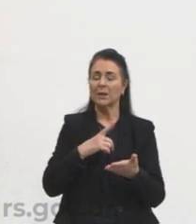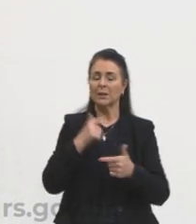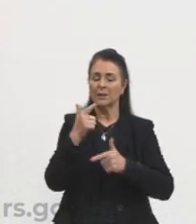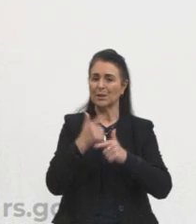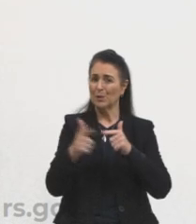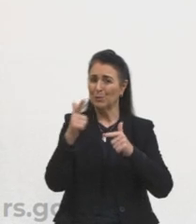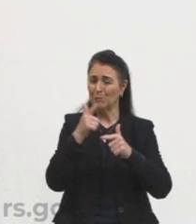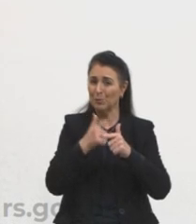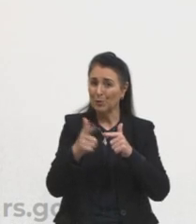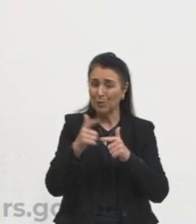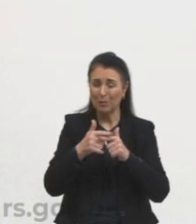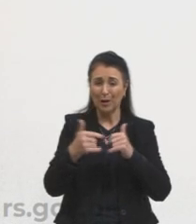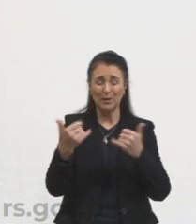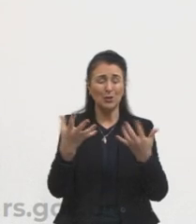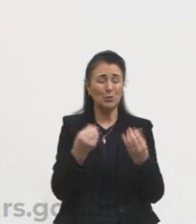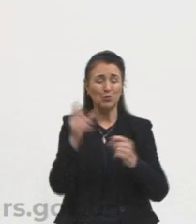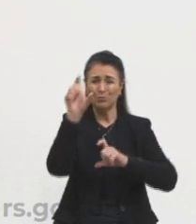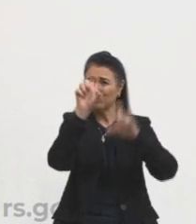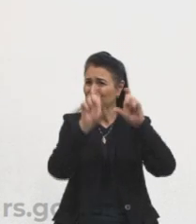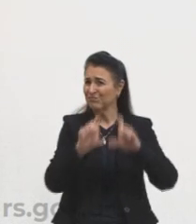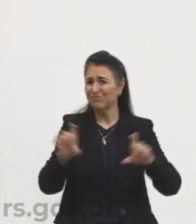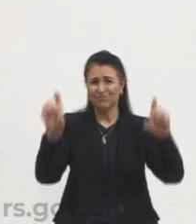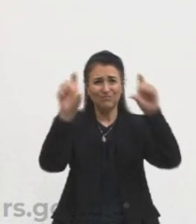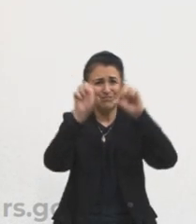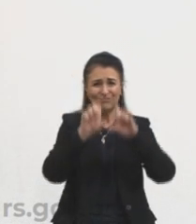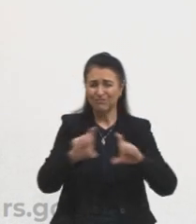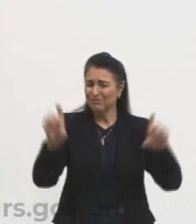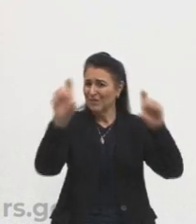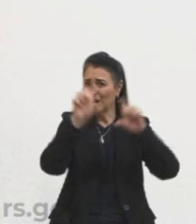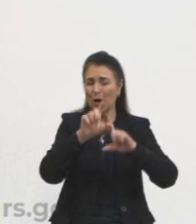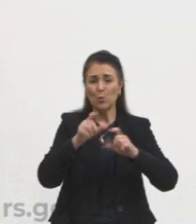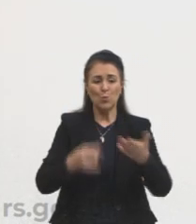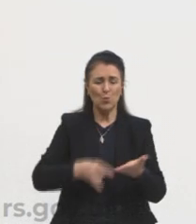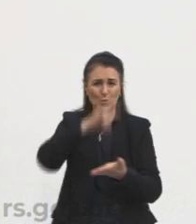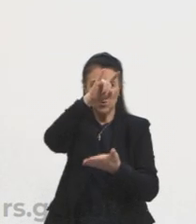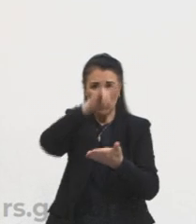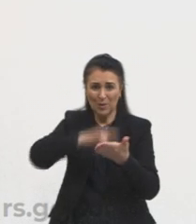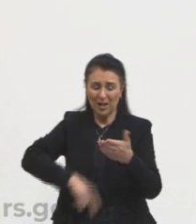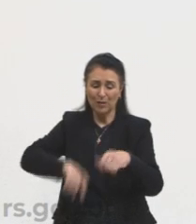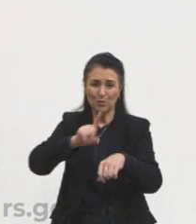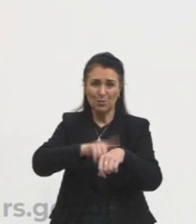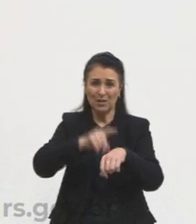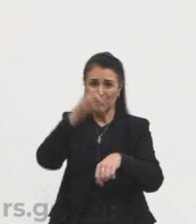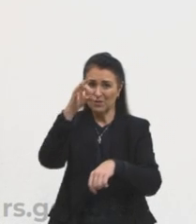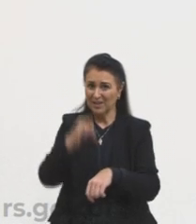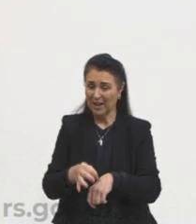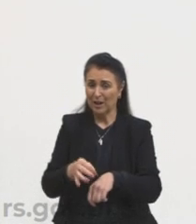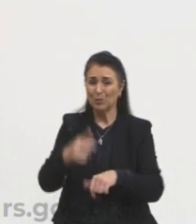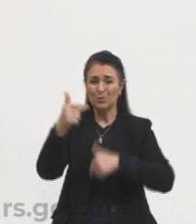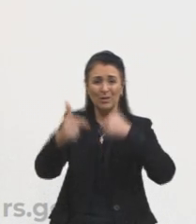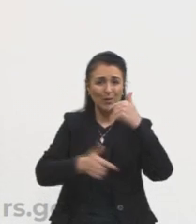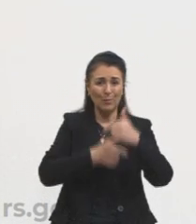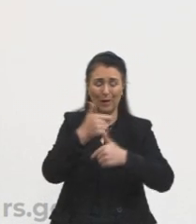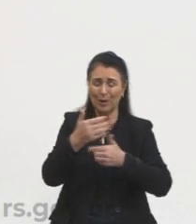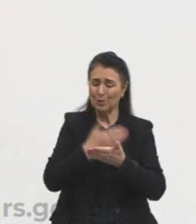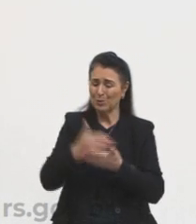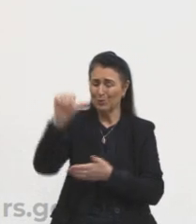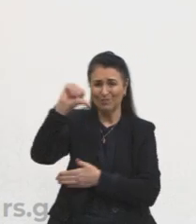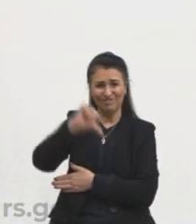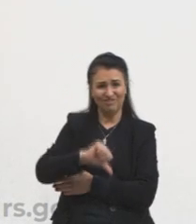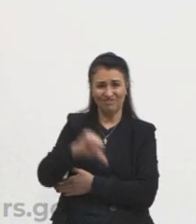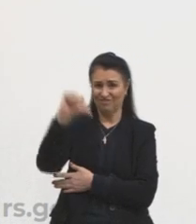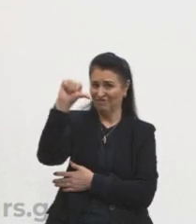formalização dos contratos temporários o sub-proletariado nós temos hoje uma precarização do trabalho O